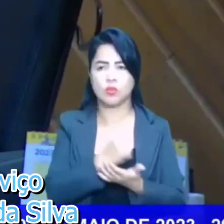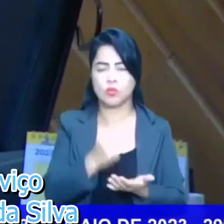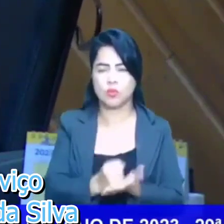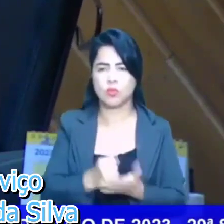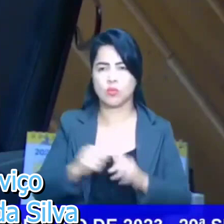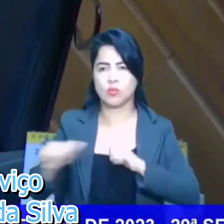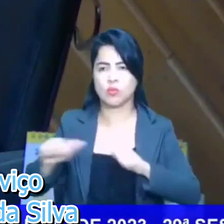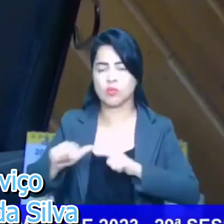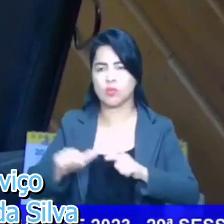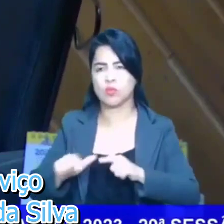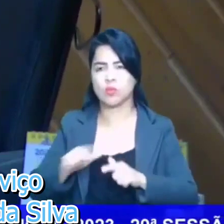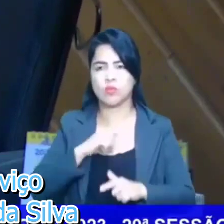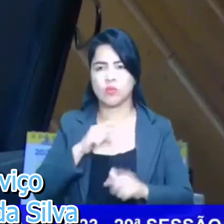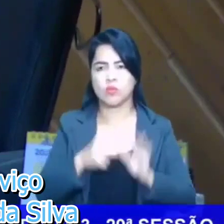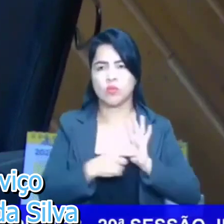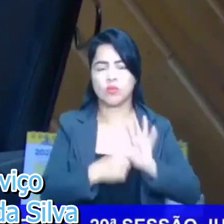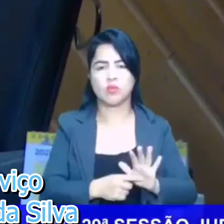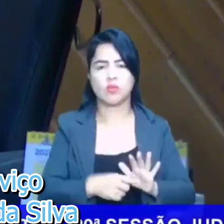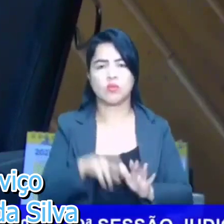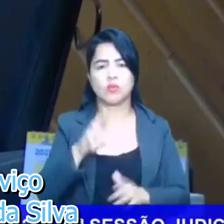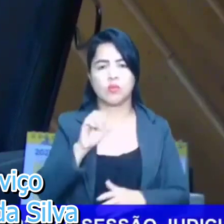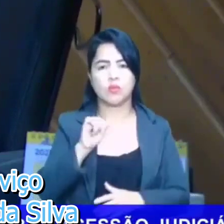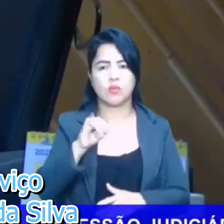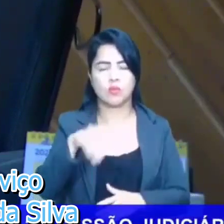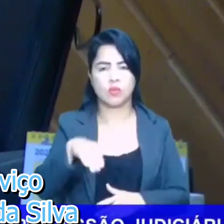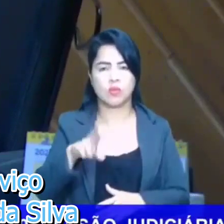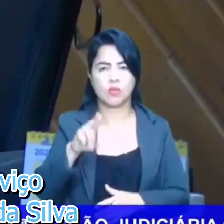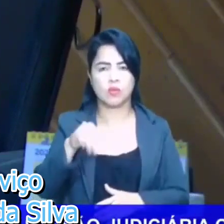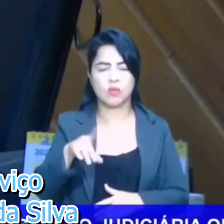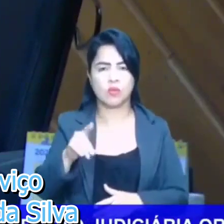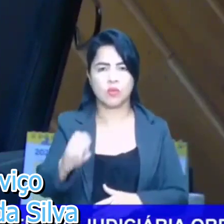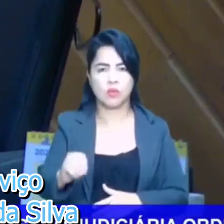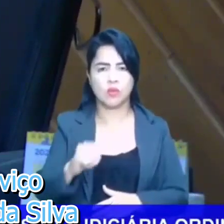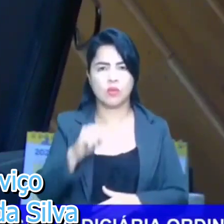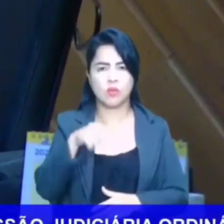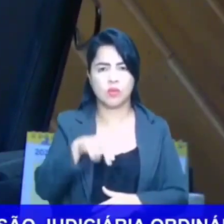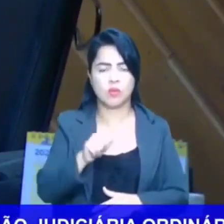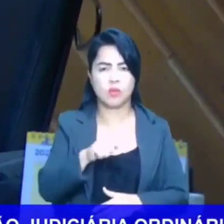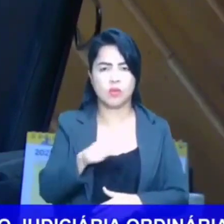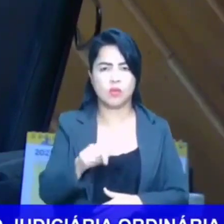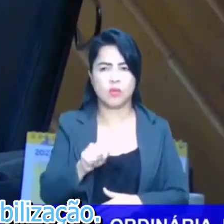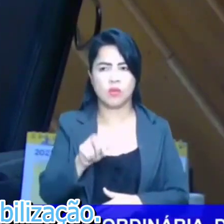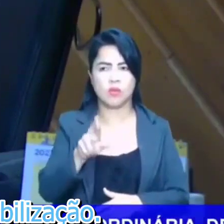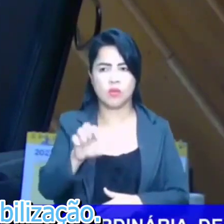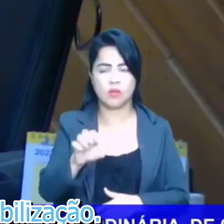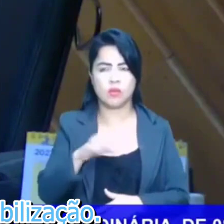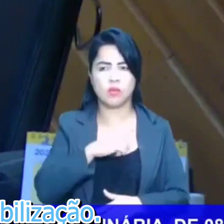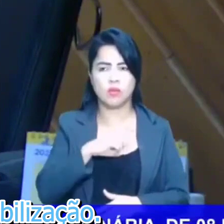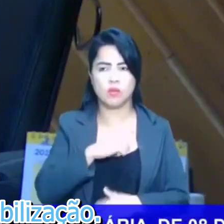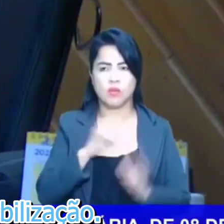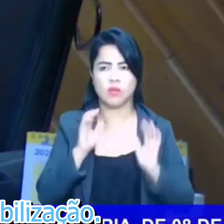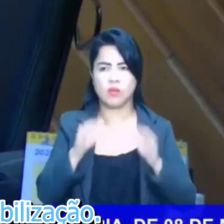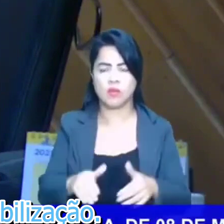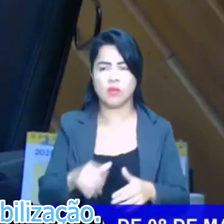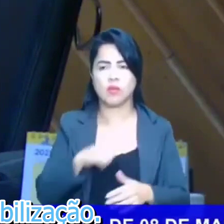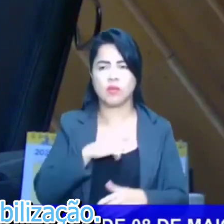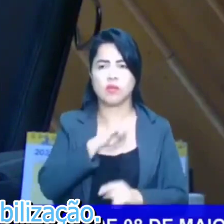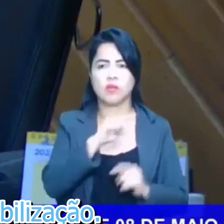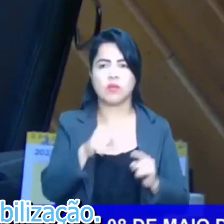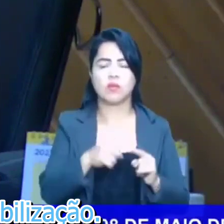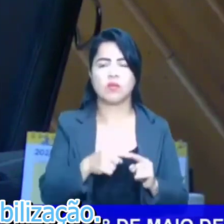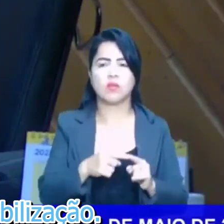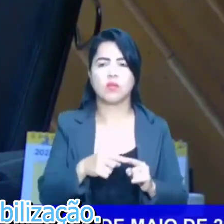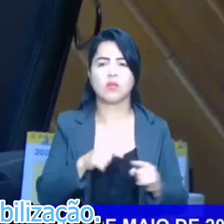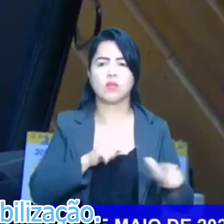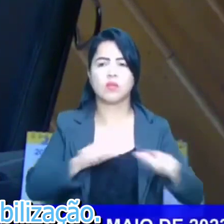de serviço firmado entre ele e Raimundo de Nazaré Cavalcante da Silva, que especifica, como seu objeto,